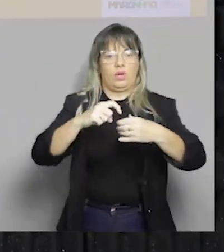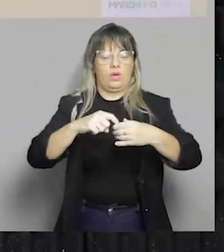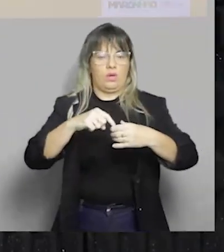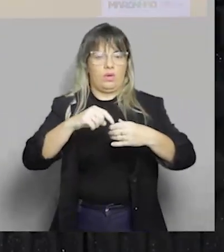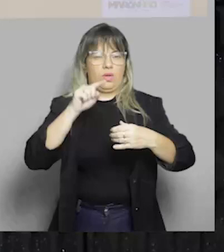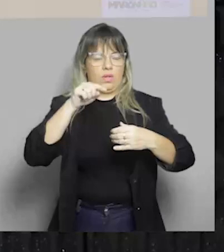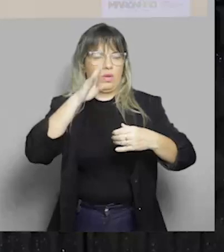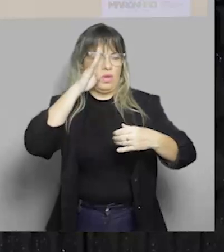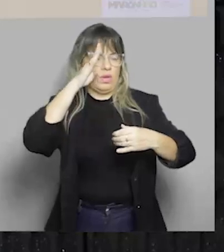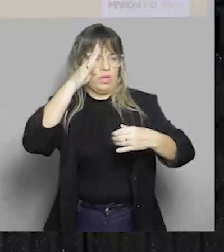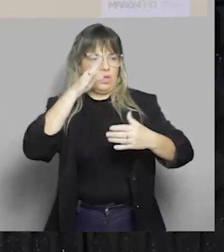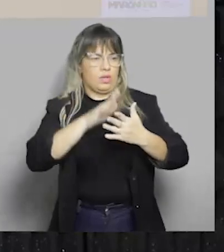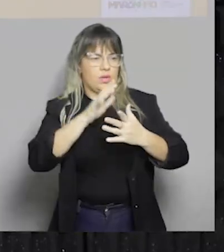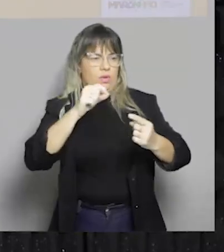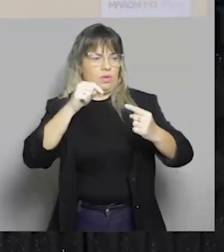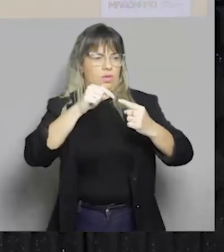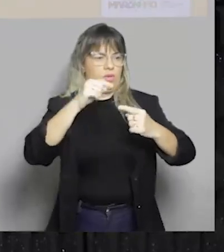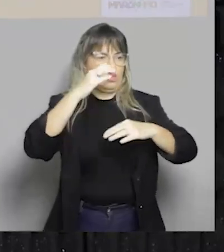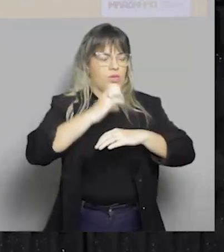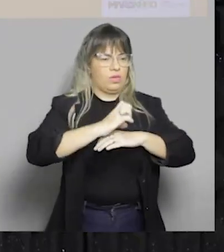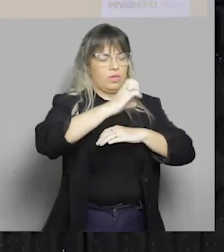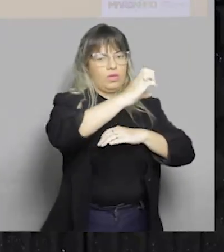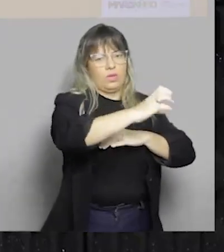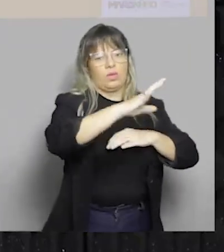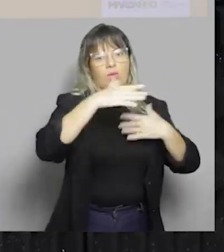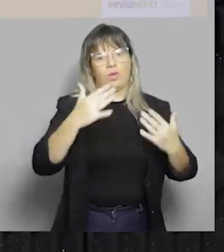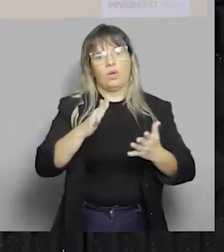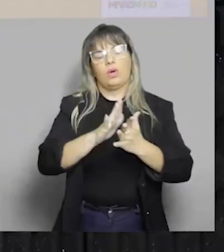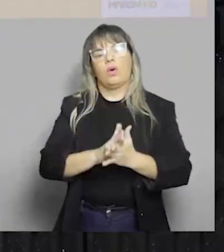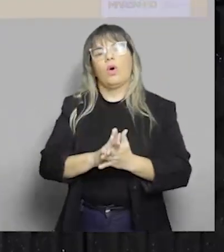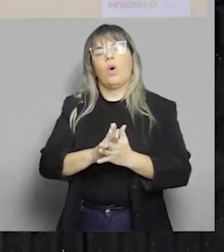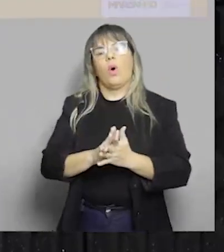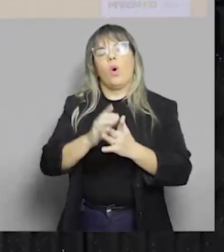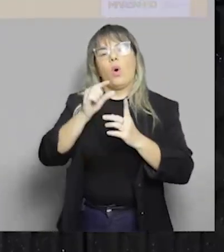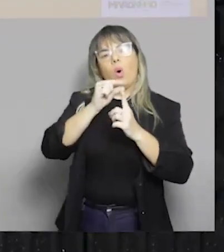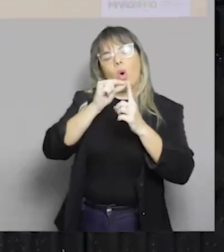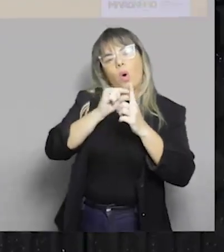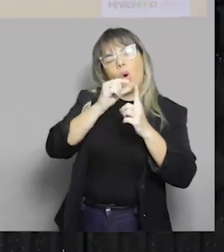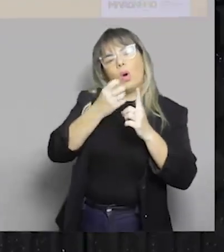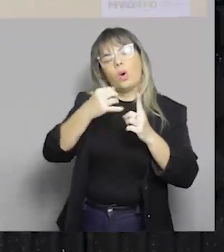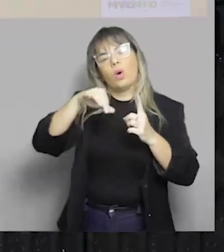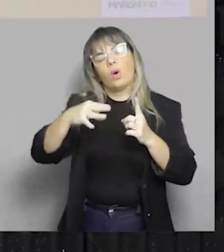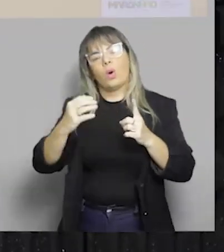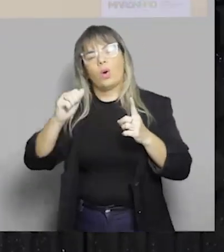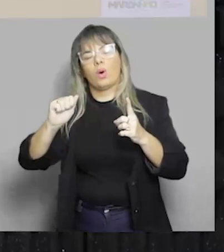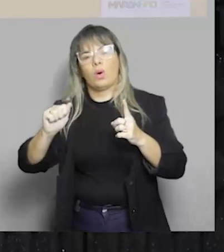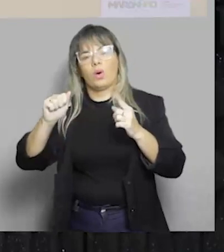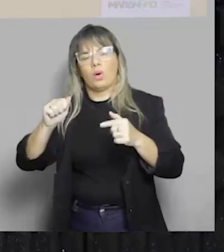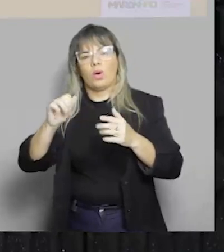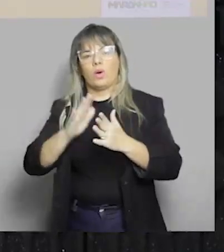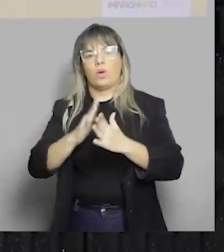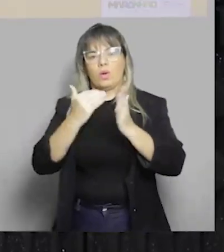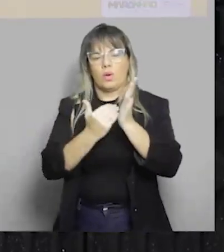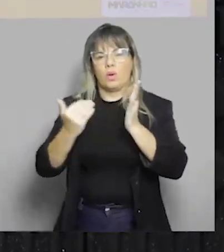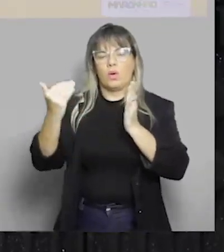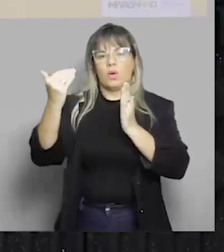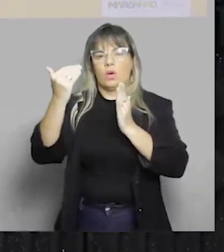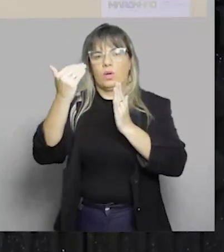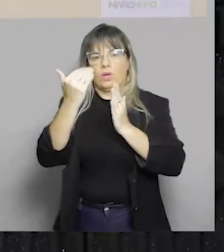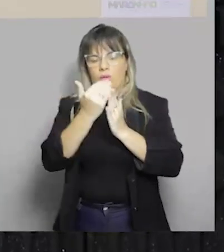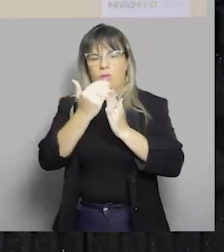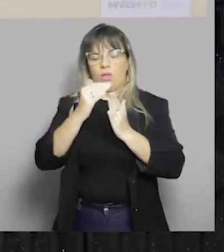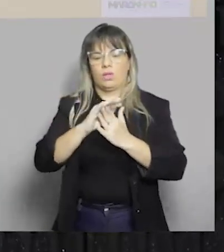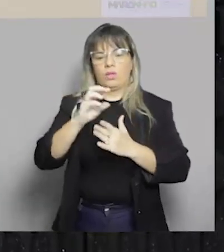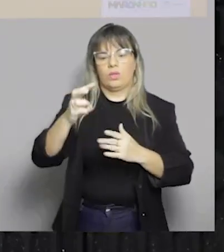exportação. Veja, por exemplo, hoje o Brasil, produtor de soja, um dos maiores produtores de soja do mundo, ali entre os 3 primeiros, hoje no segundo,